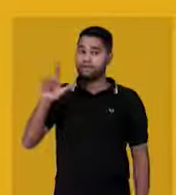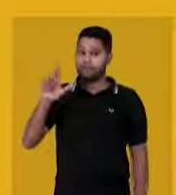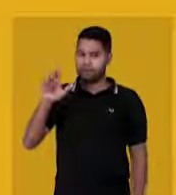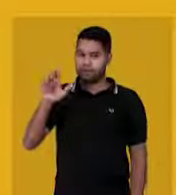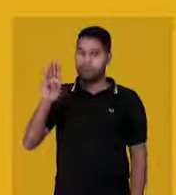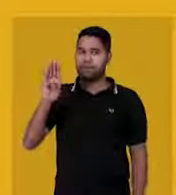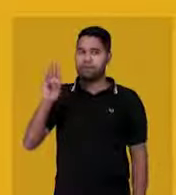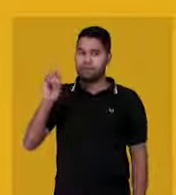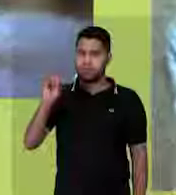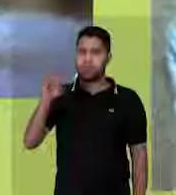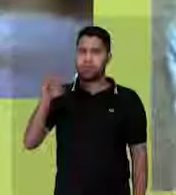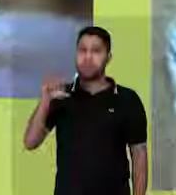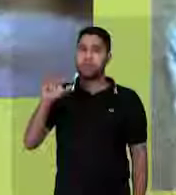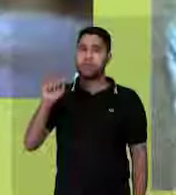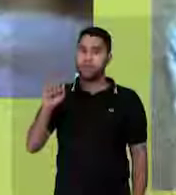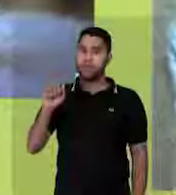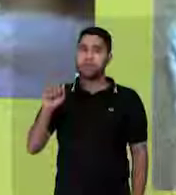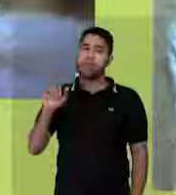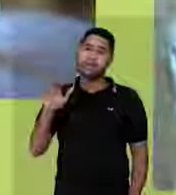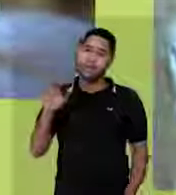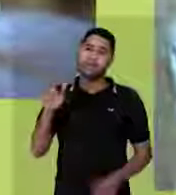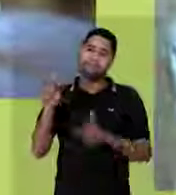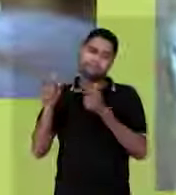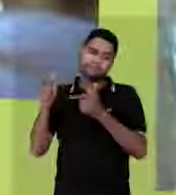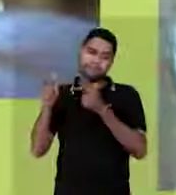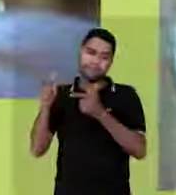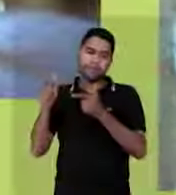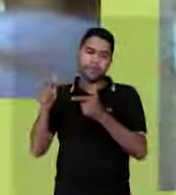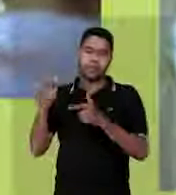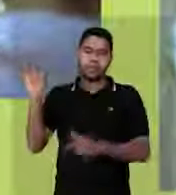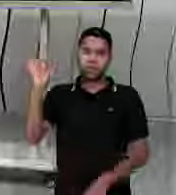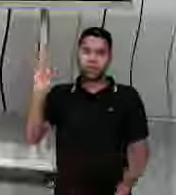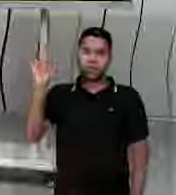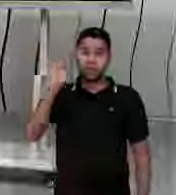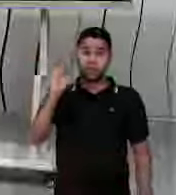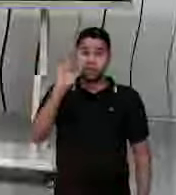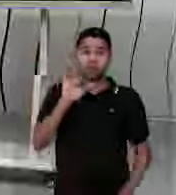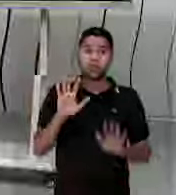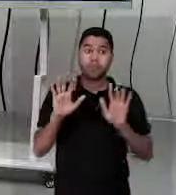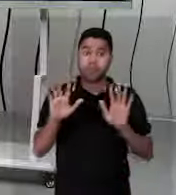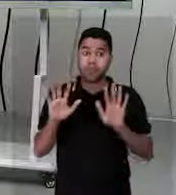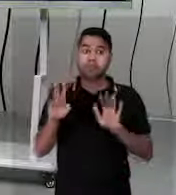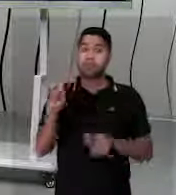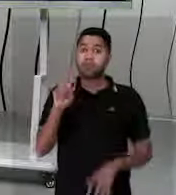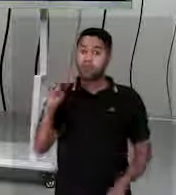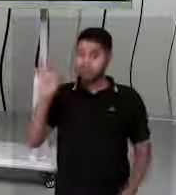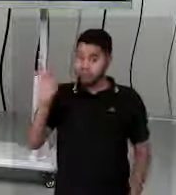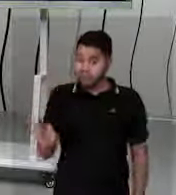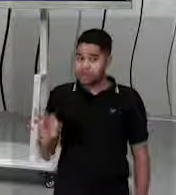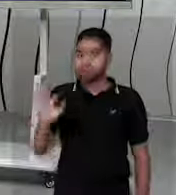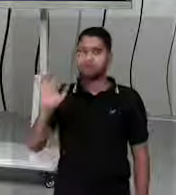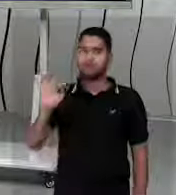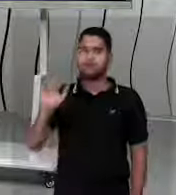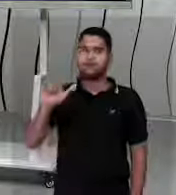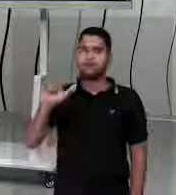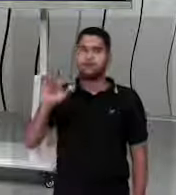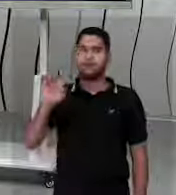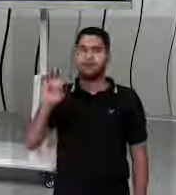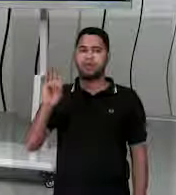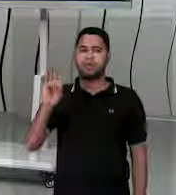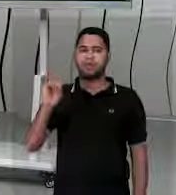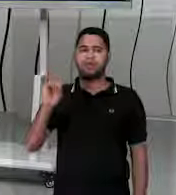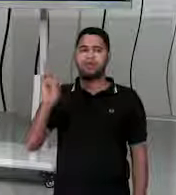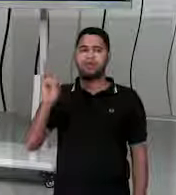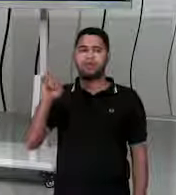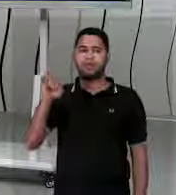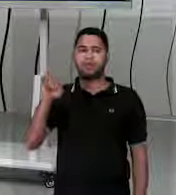inseto, embora o nome popular dele seja mosquito palha, tá? Mas ele é um flebotomínio. E ele vai